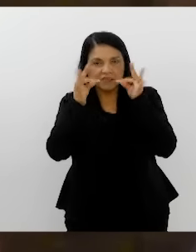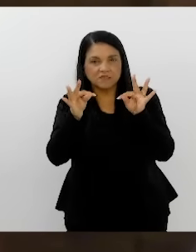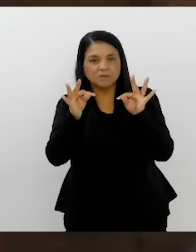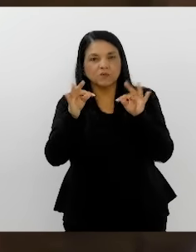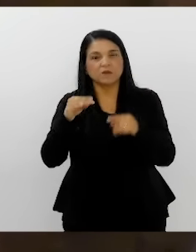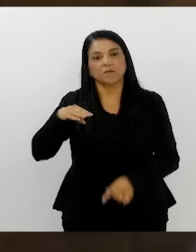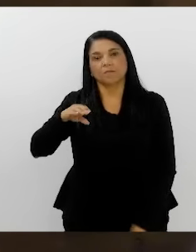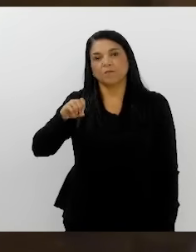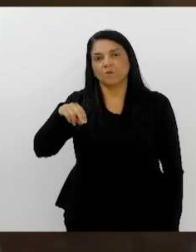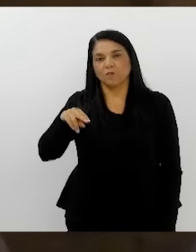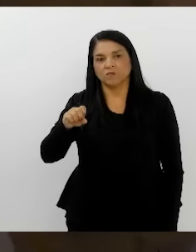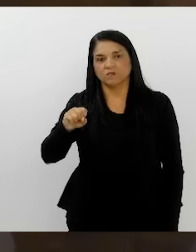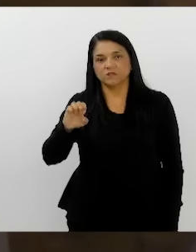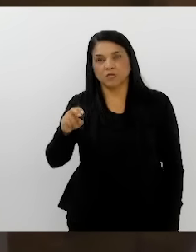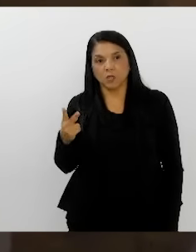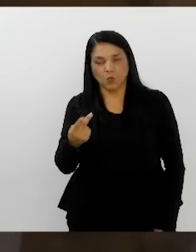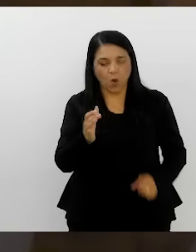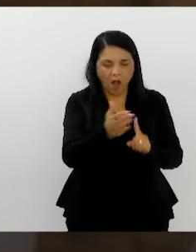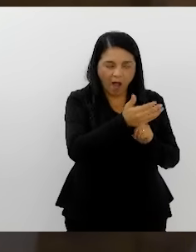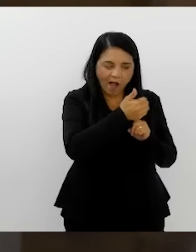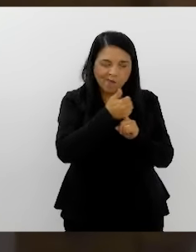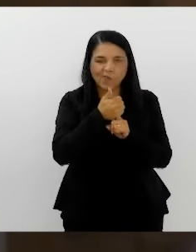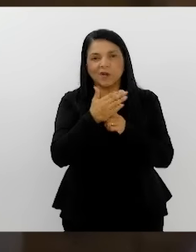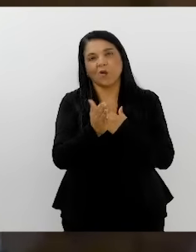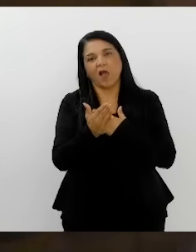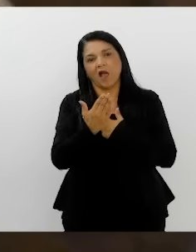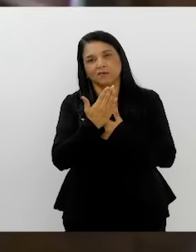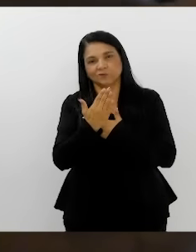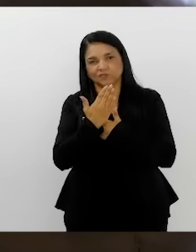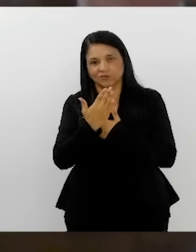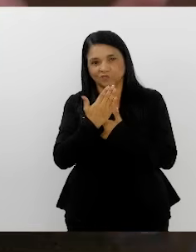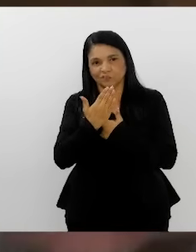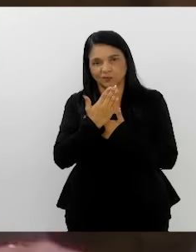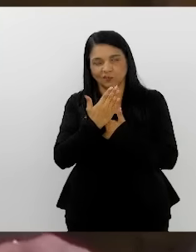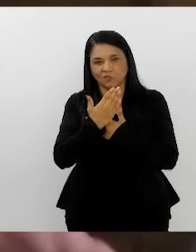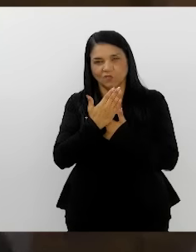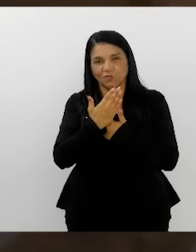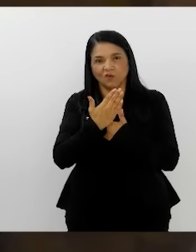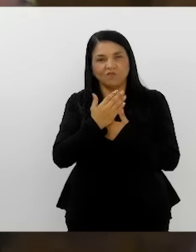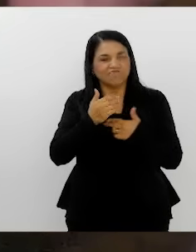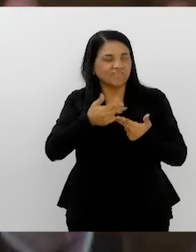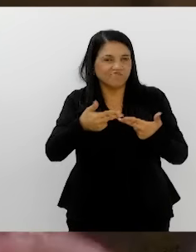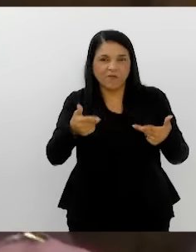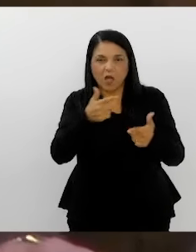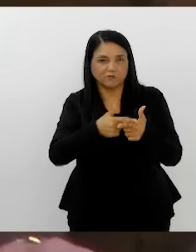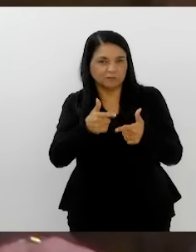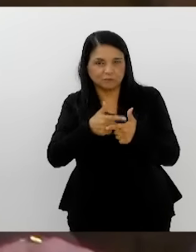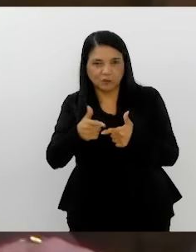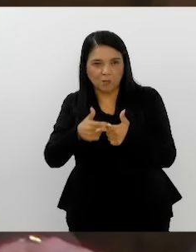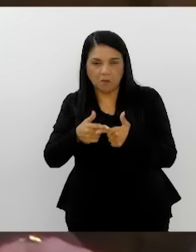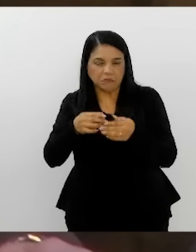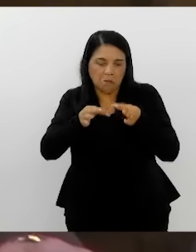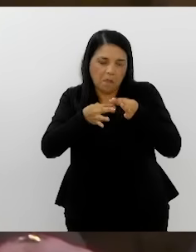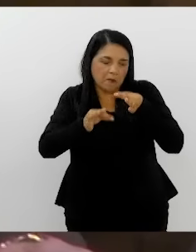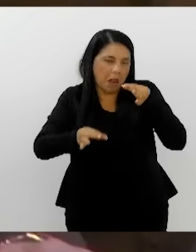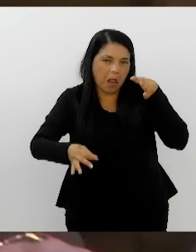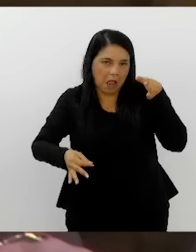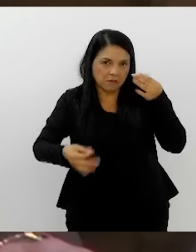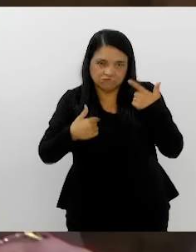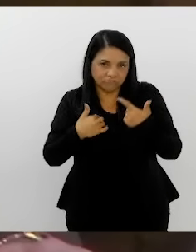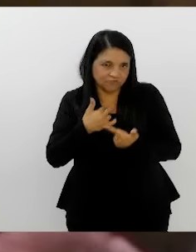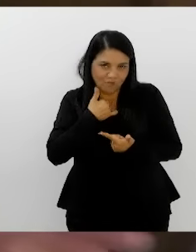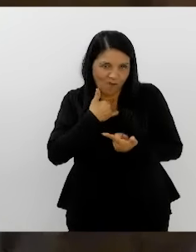Monsenhor nos acolheu, nos ajudou, em quantas inúmeras ocasiões, que seria muito extenso poder dizer aqui em cada,